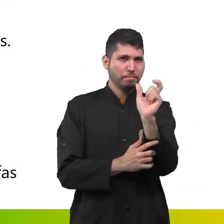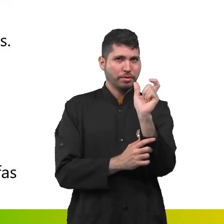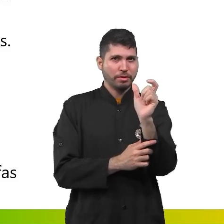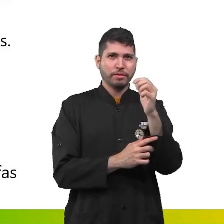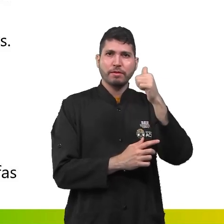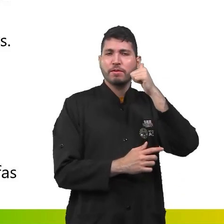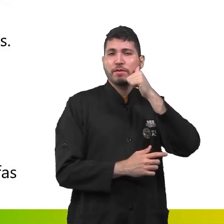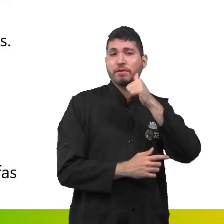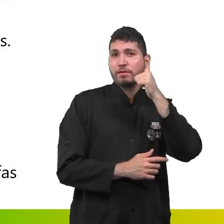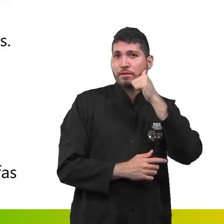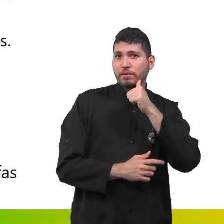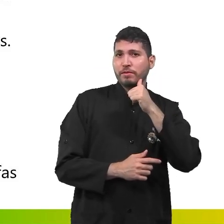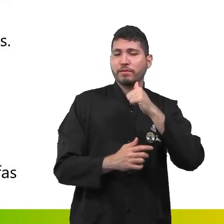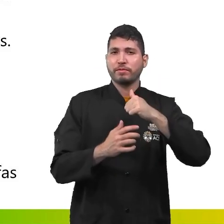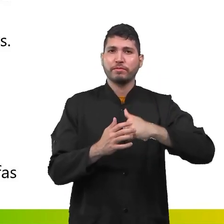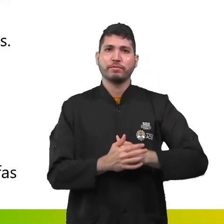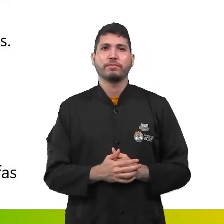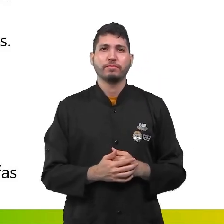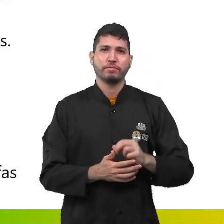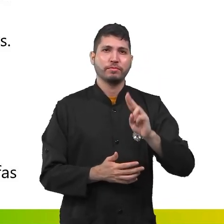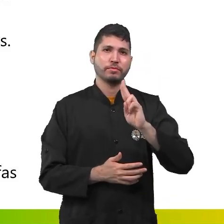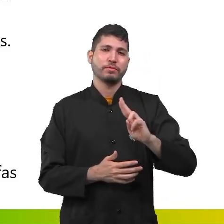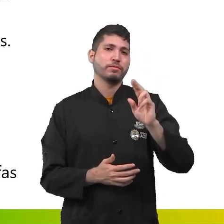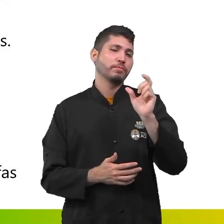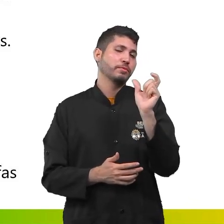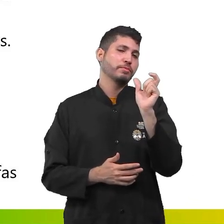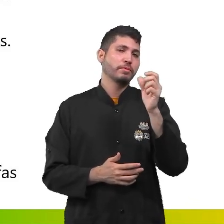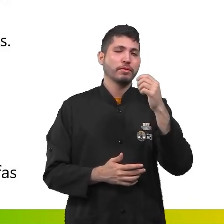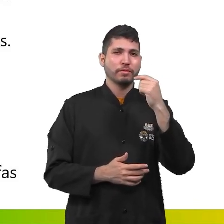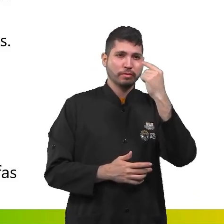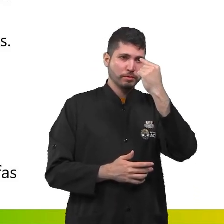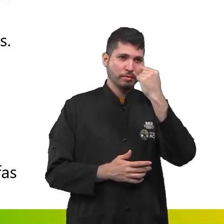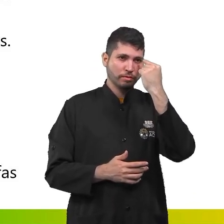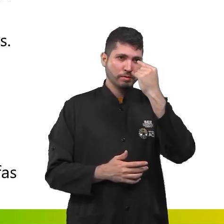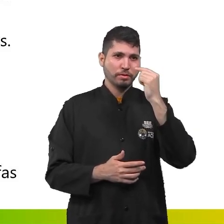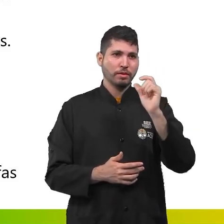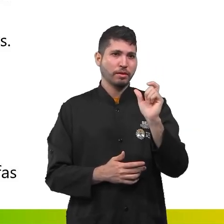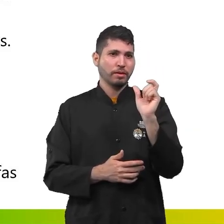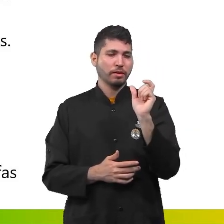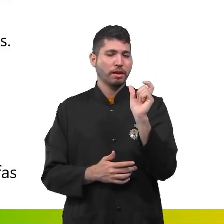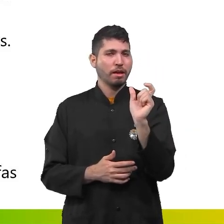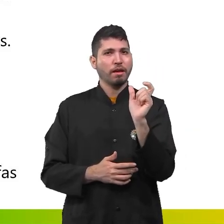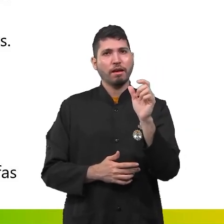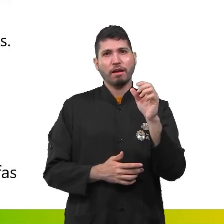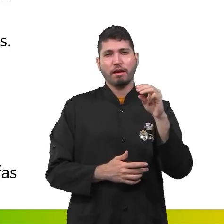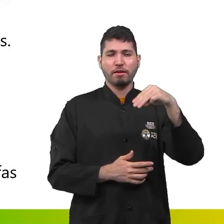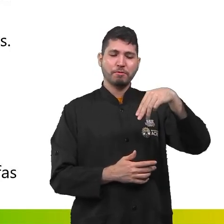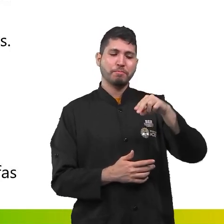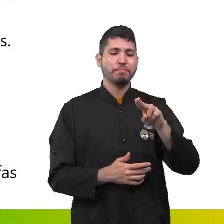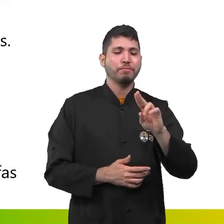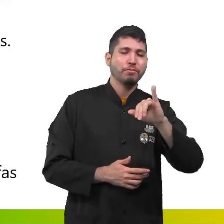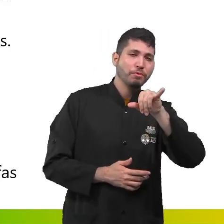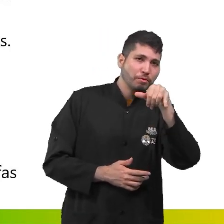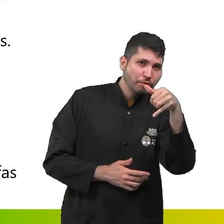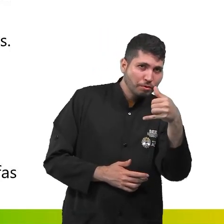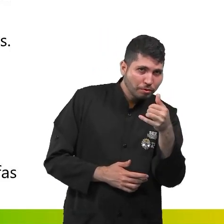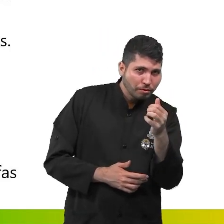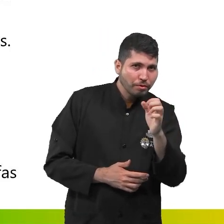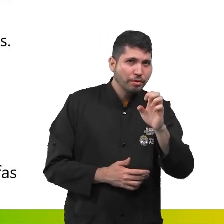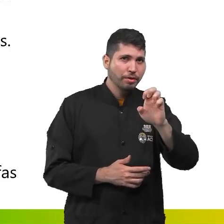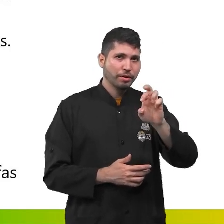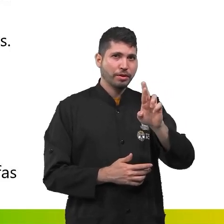formação de palavras existente na língua espanhola. Ou seja, essa palavra mulheres aqui que está destacada, galera,